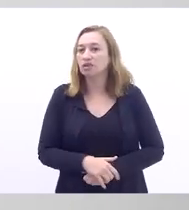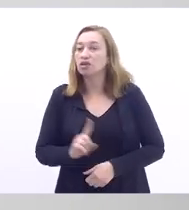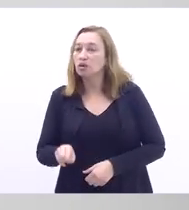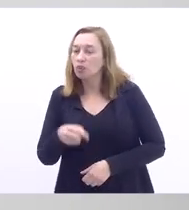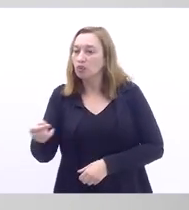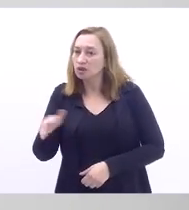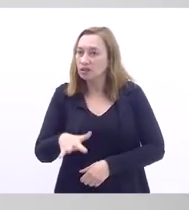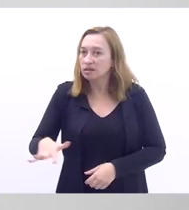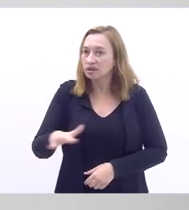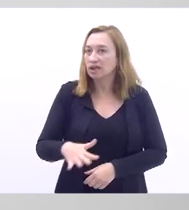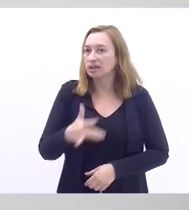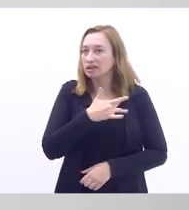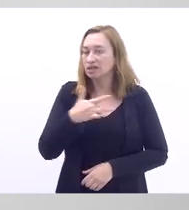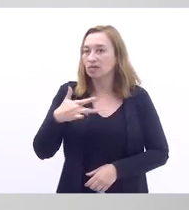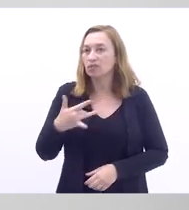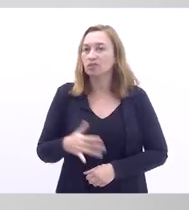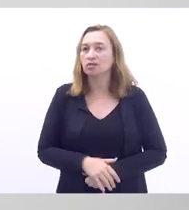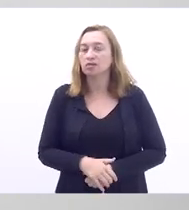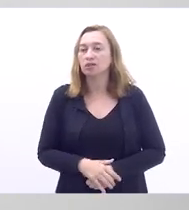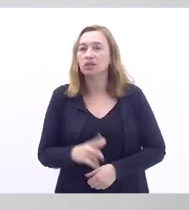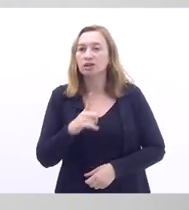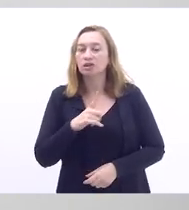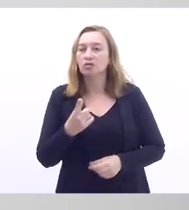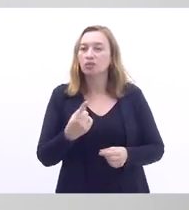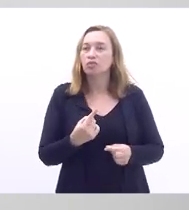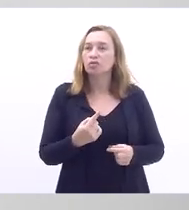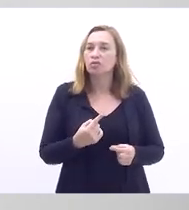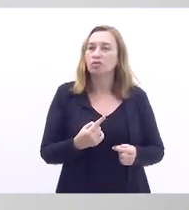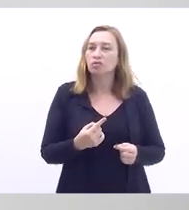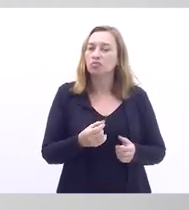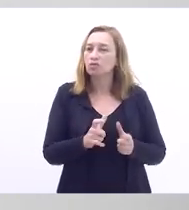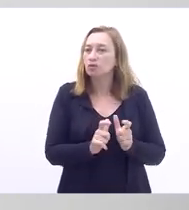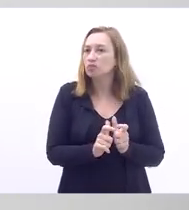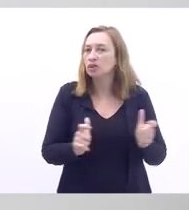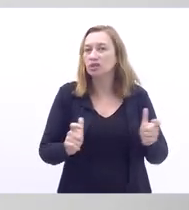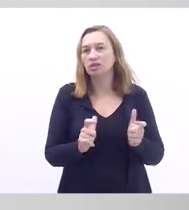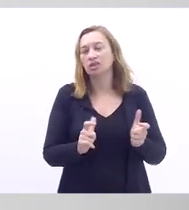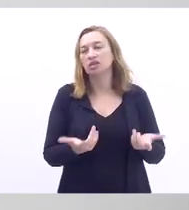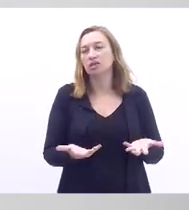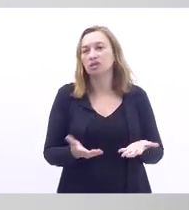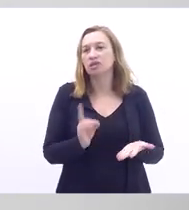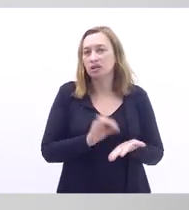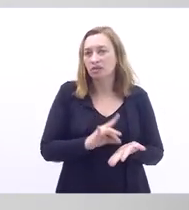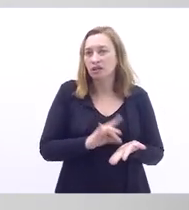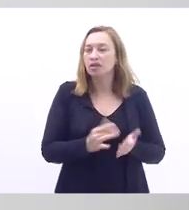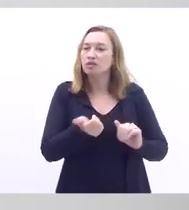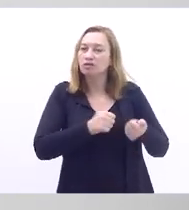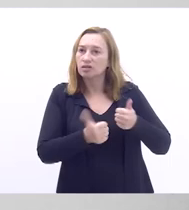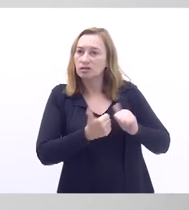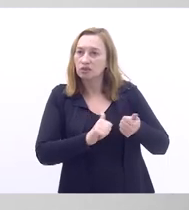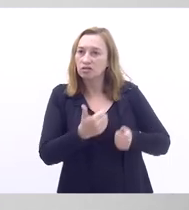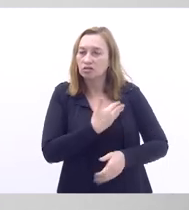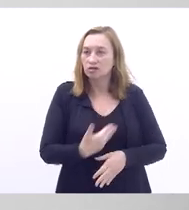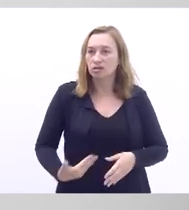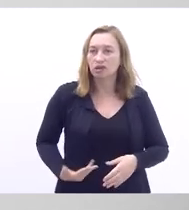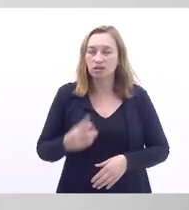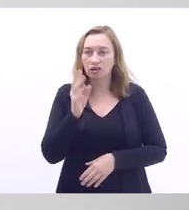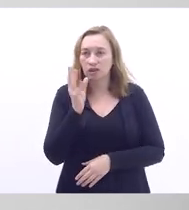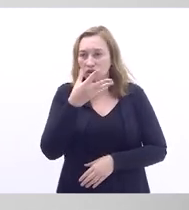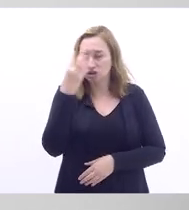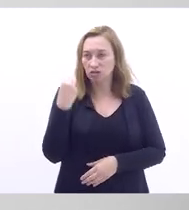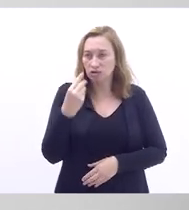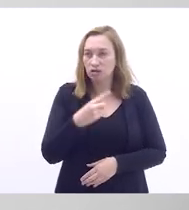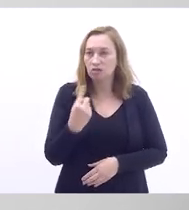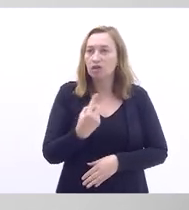outras áreas para saúde né Tem uma desproporção que até menda mas na verdade a nossa avaliação é de que o Governo está de costas